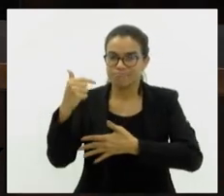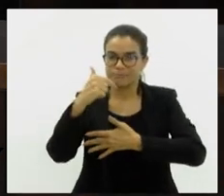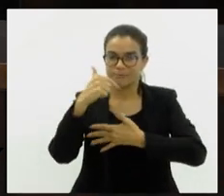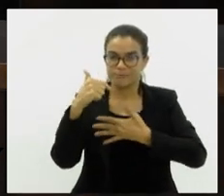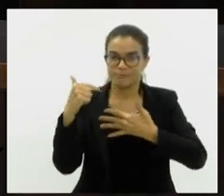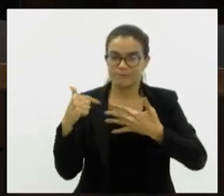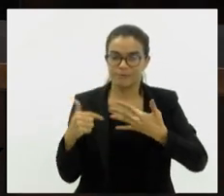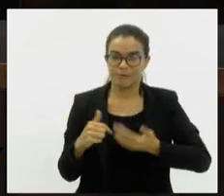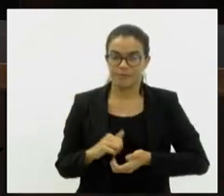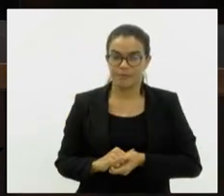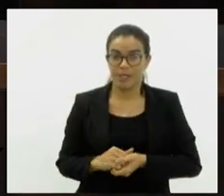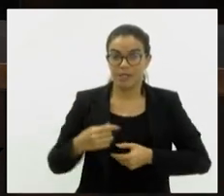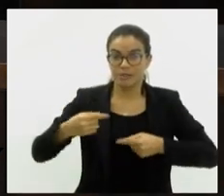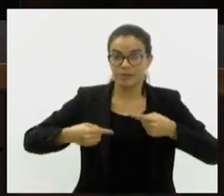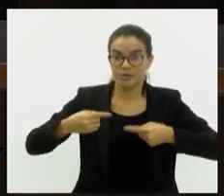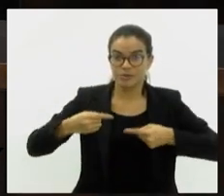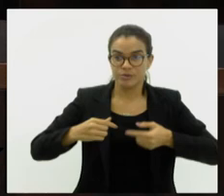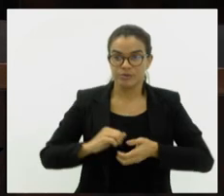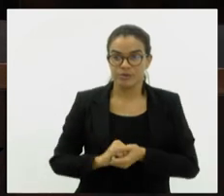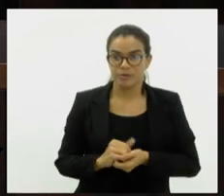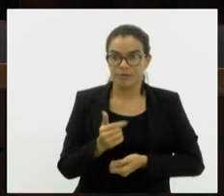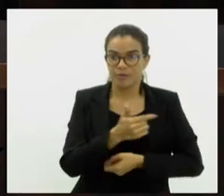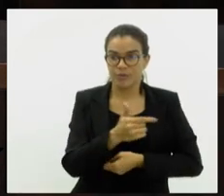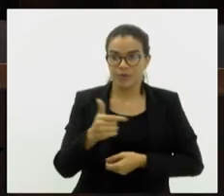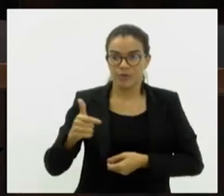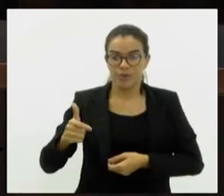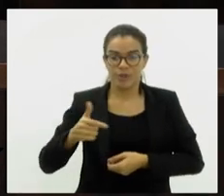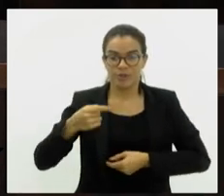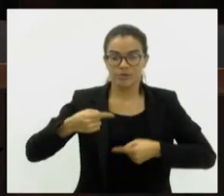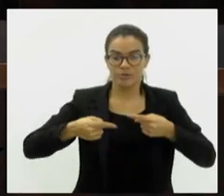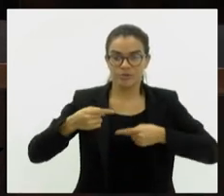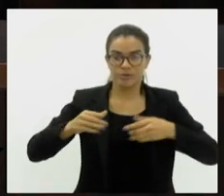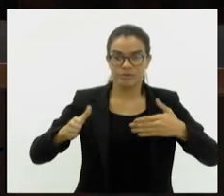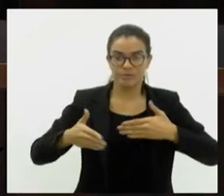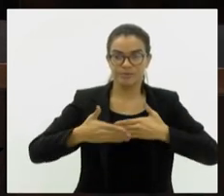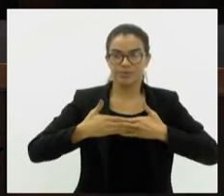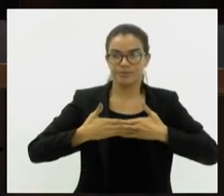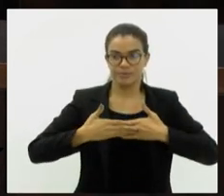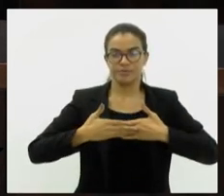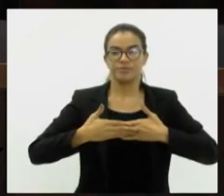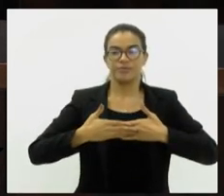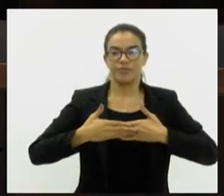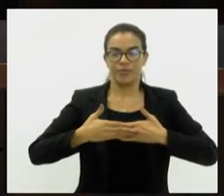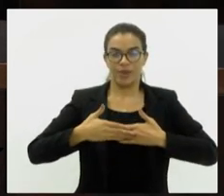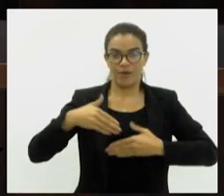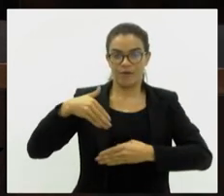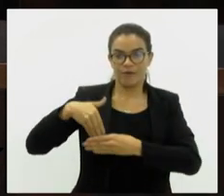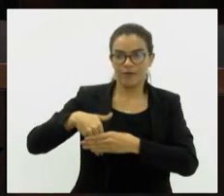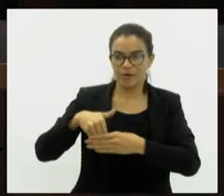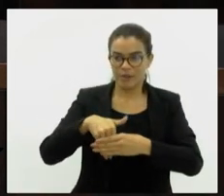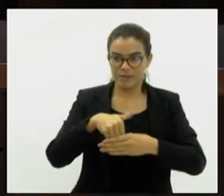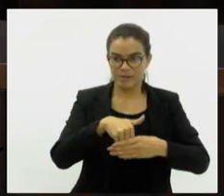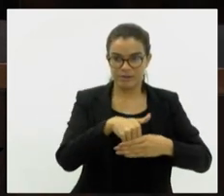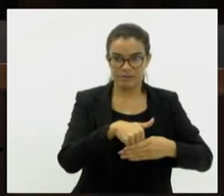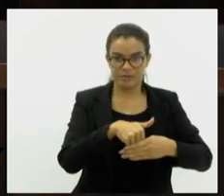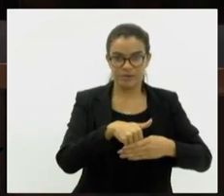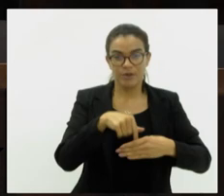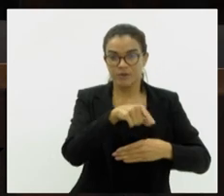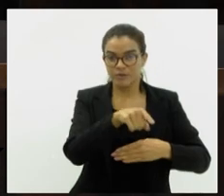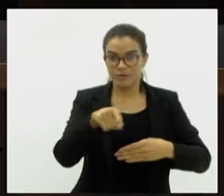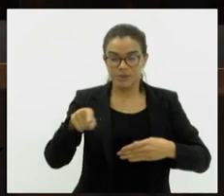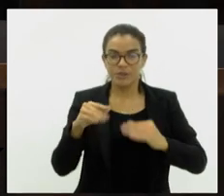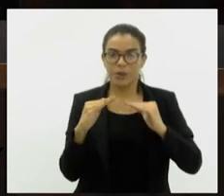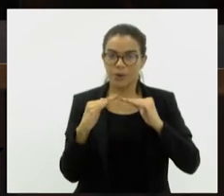menciona. Em discussão. Não havendo quem queira discutir, encerrada a discussão. Em votação, os senhores